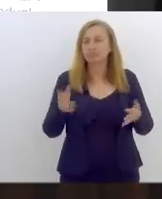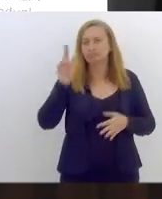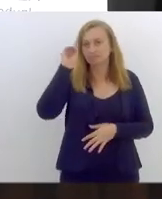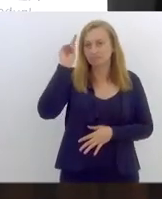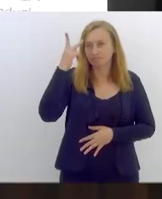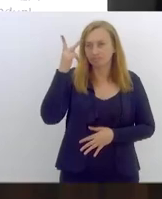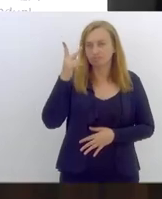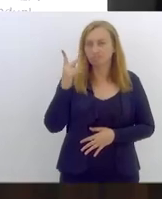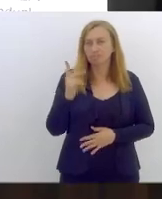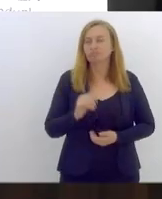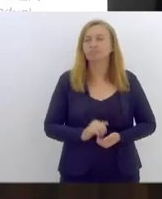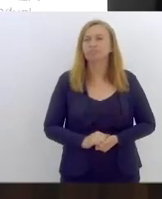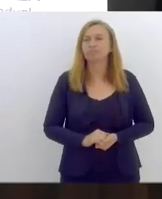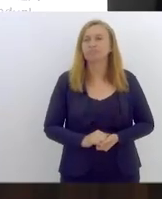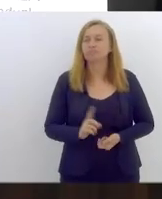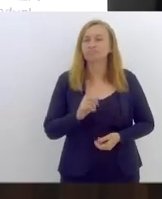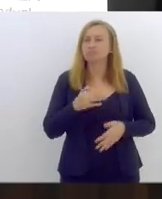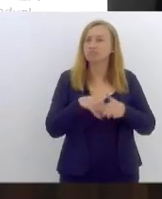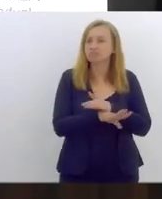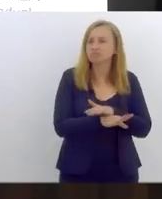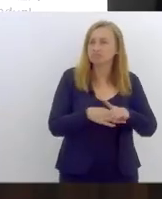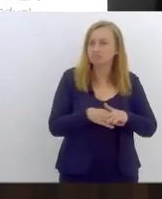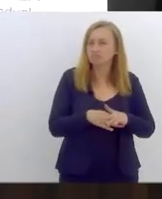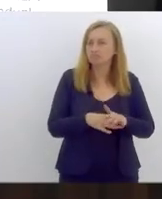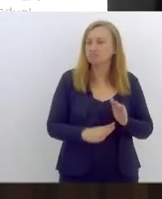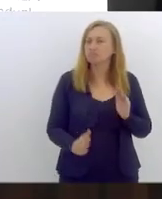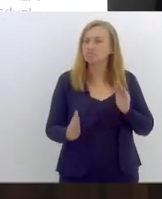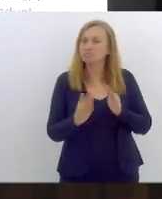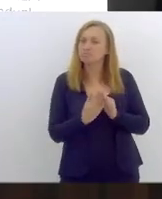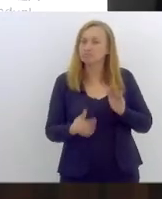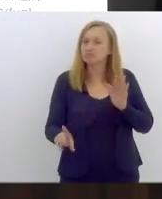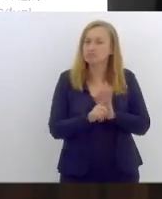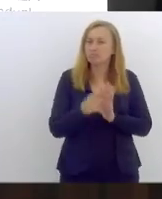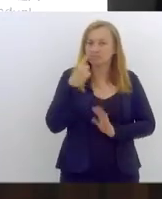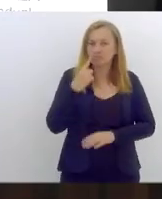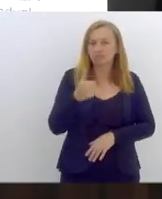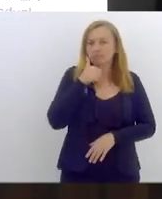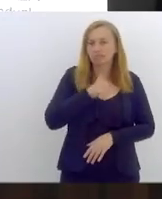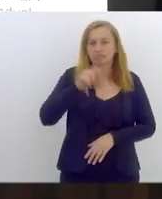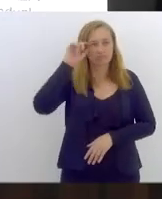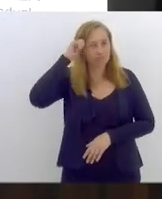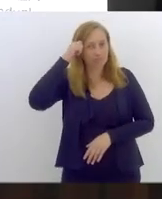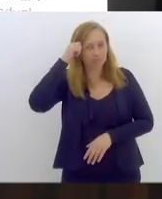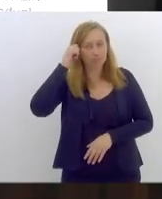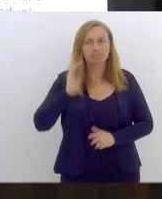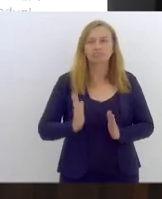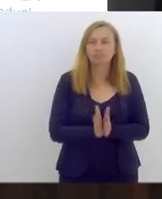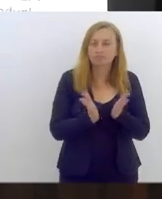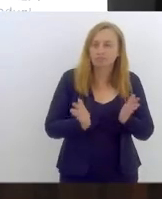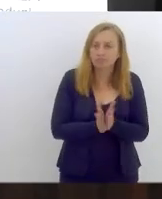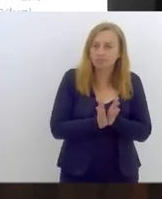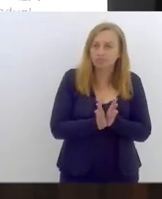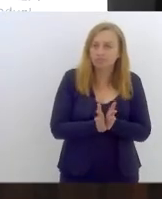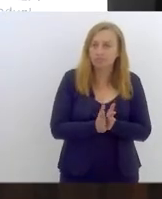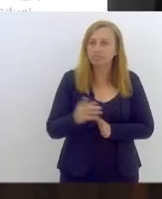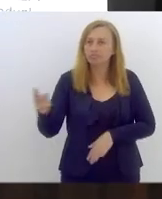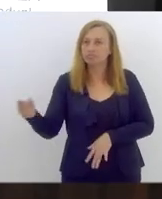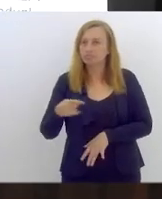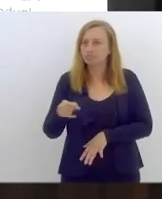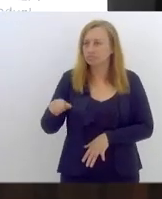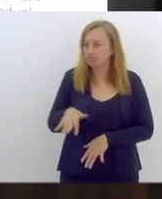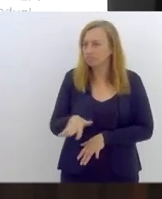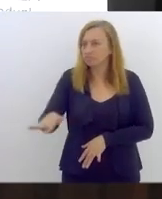historicamente não estão acostumadas, essas casas legislativas, a ver mulher preta, mulher pobre, mulher vinda da